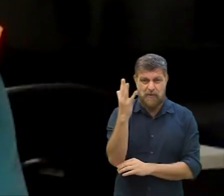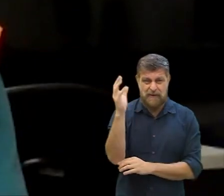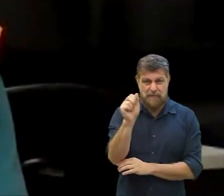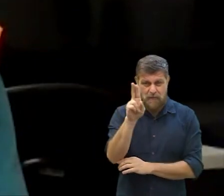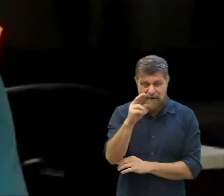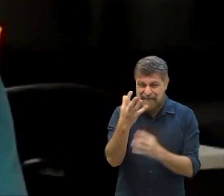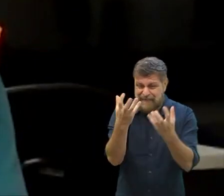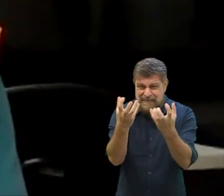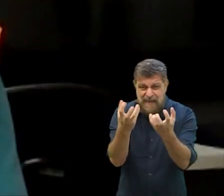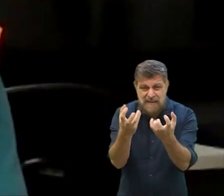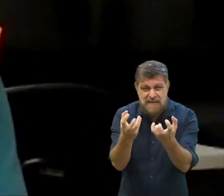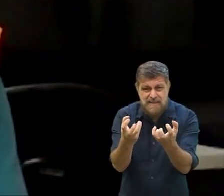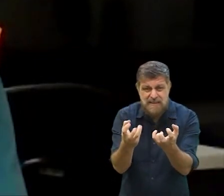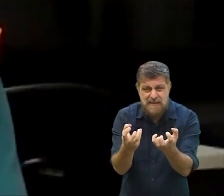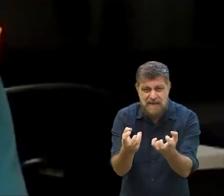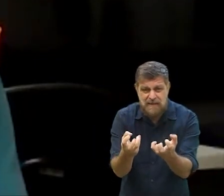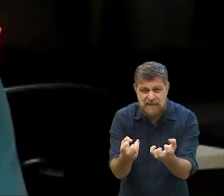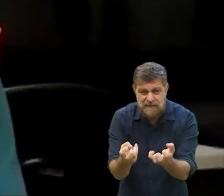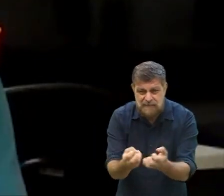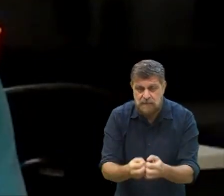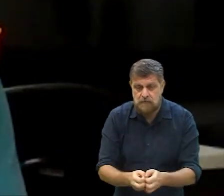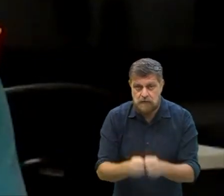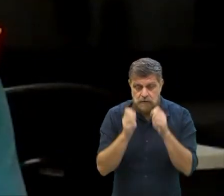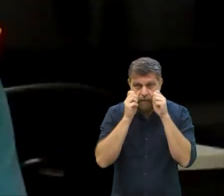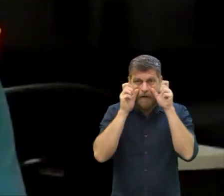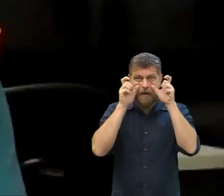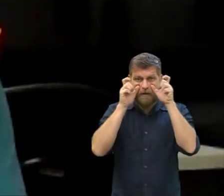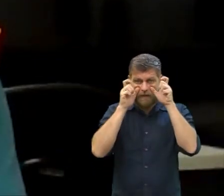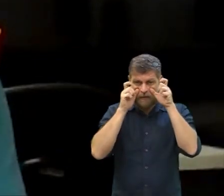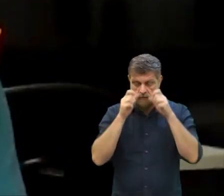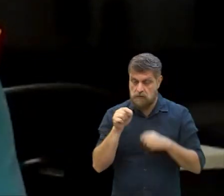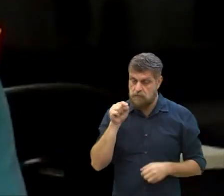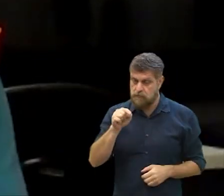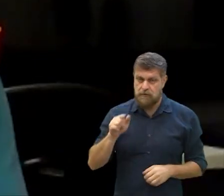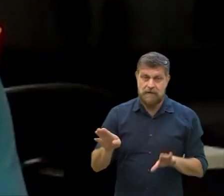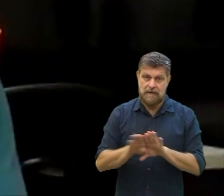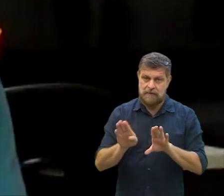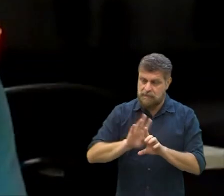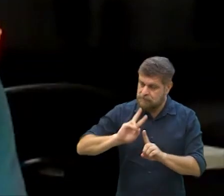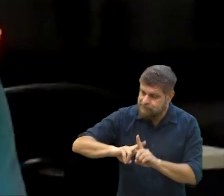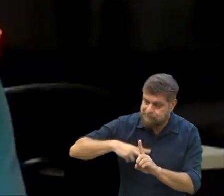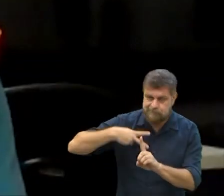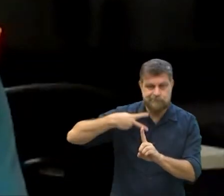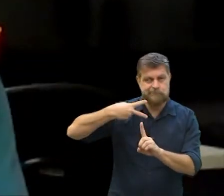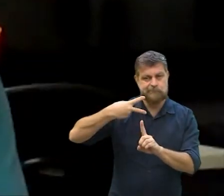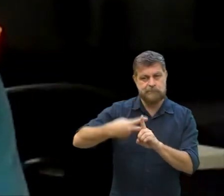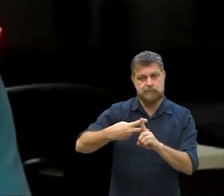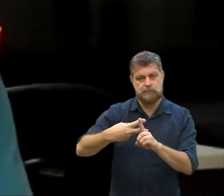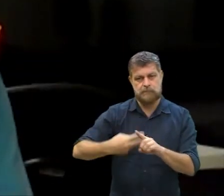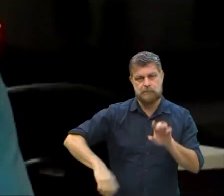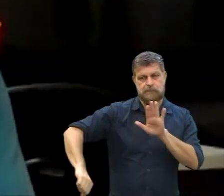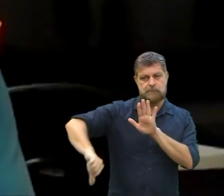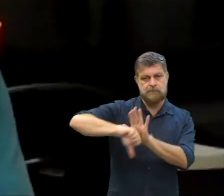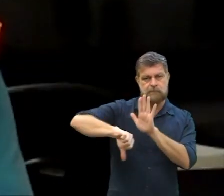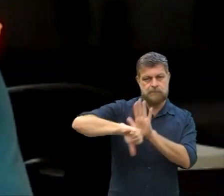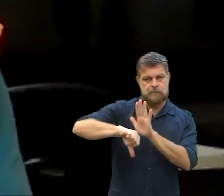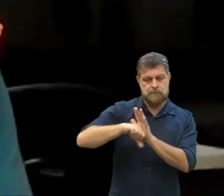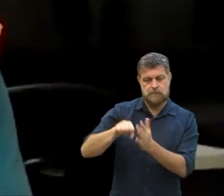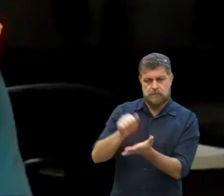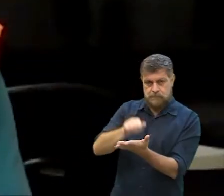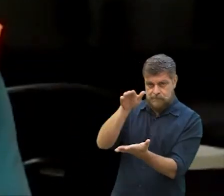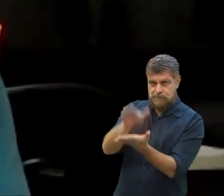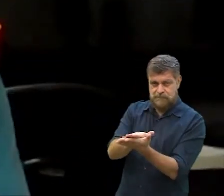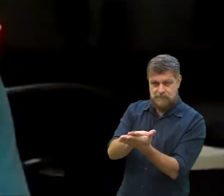umidade relativa do ar está baixa ou está em estado de alerta, de atenção, isso agrava